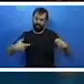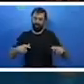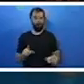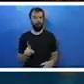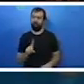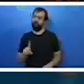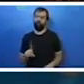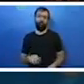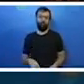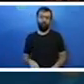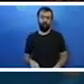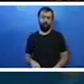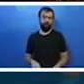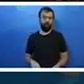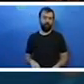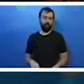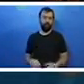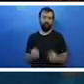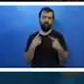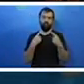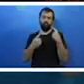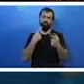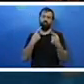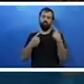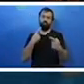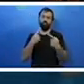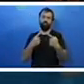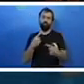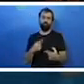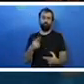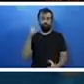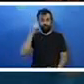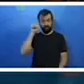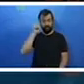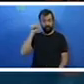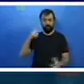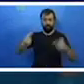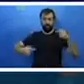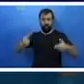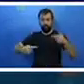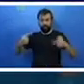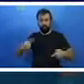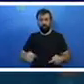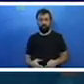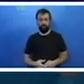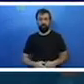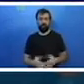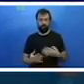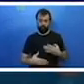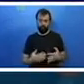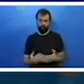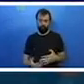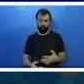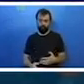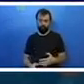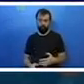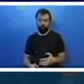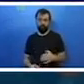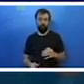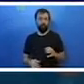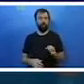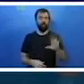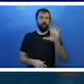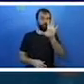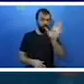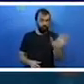luta, mas de ideais, de ideias, tá? Seguindo, esse era o cenário